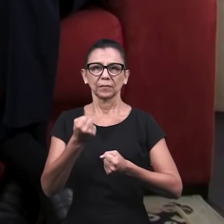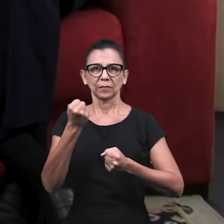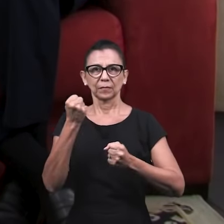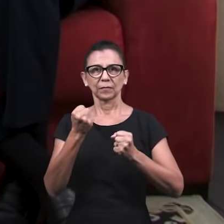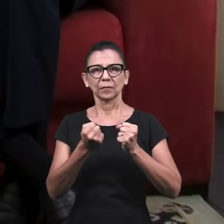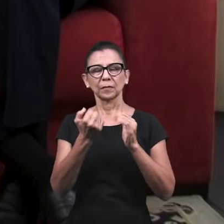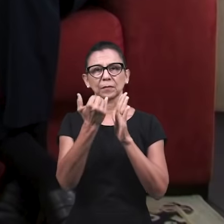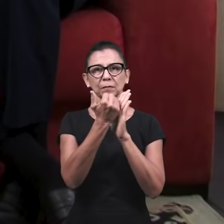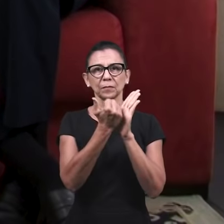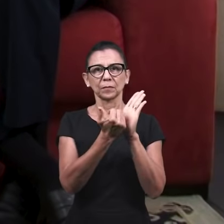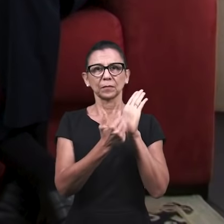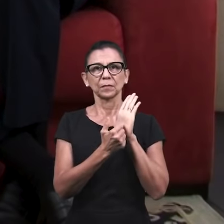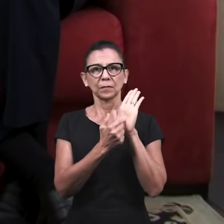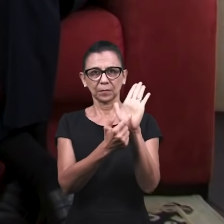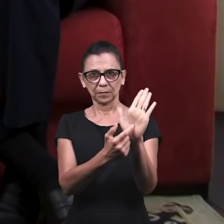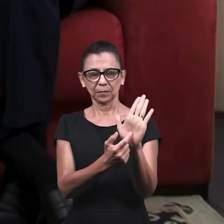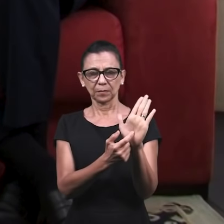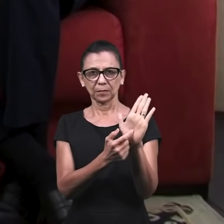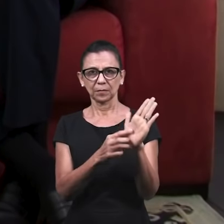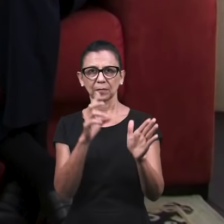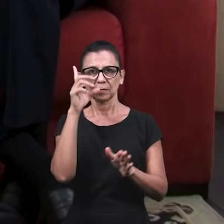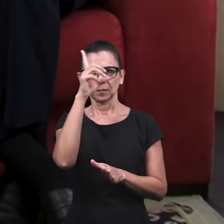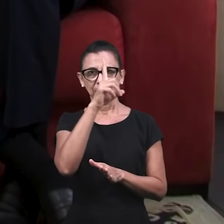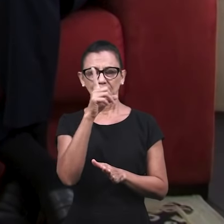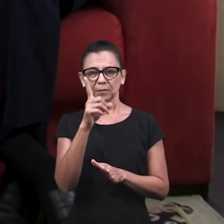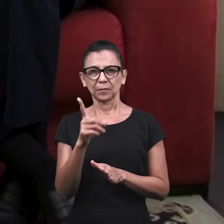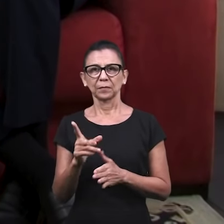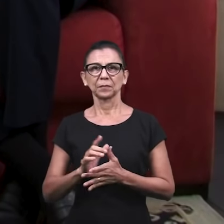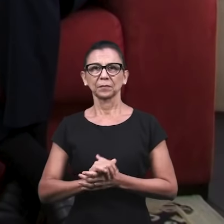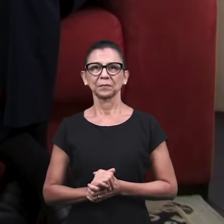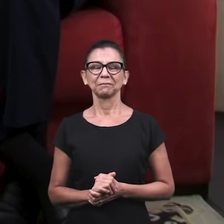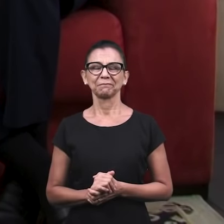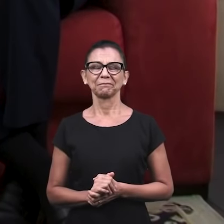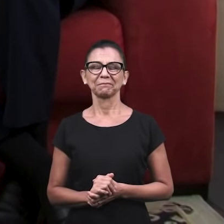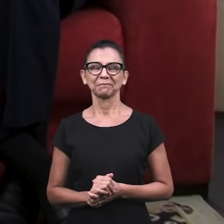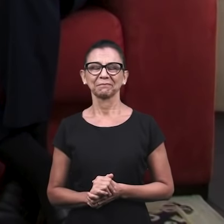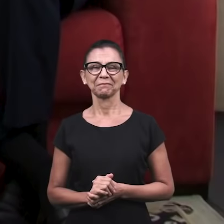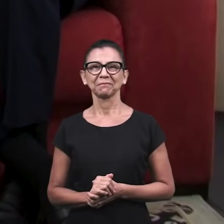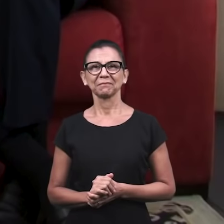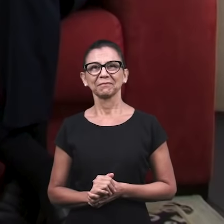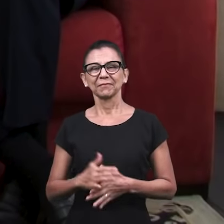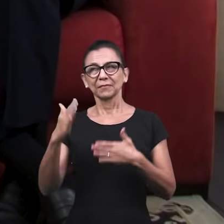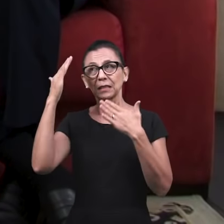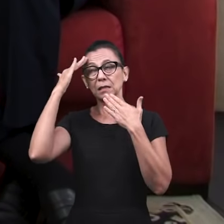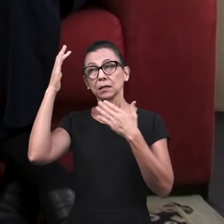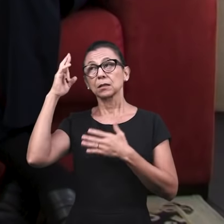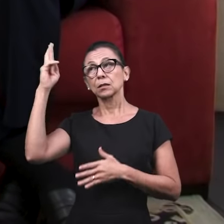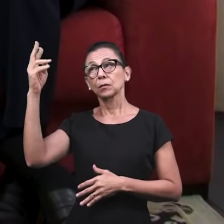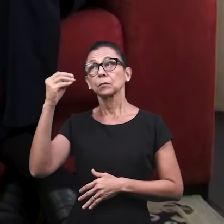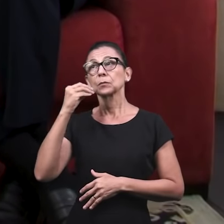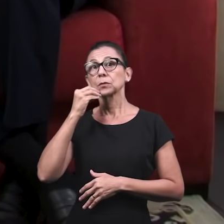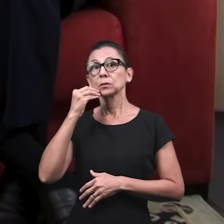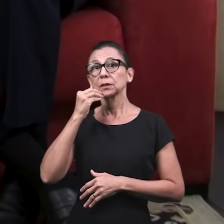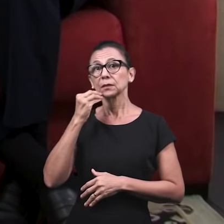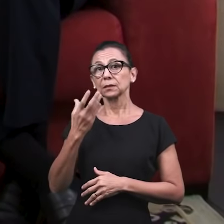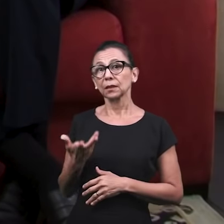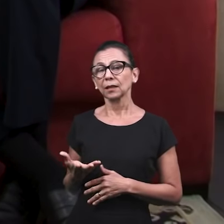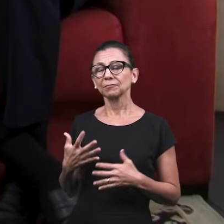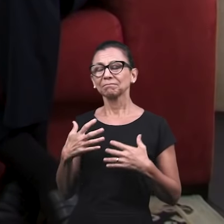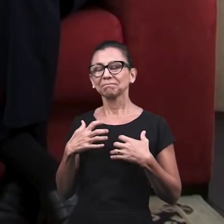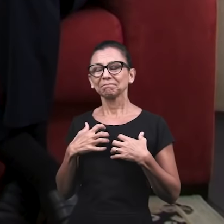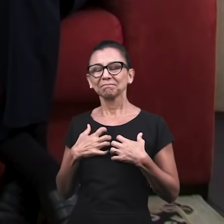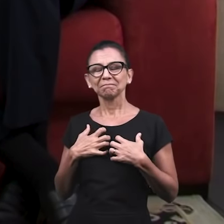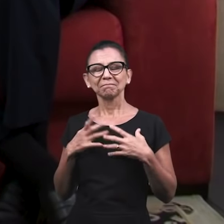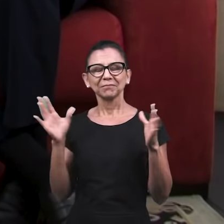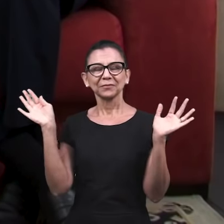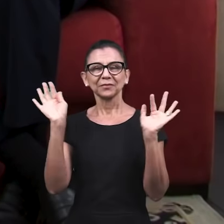pudesse ser apresentado todos os domingos aos nossos lares. Glorificamos muito ao Senhor por essa oportunidade, nos